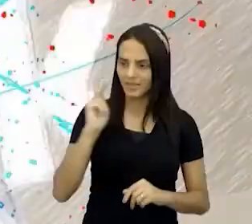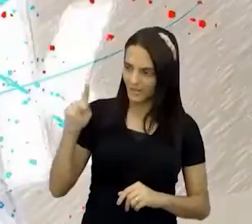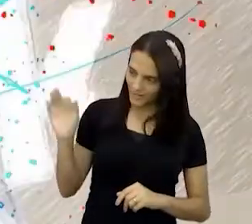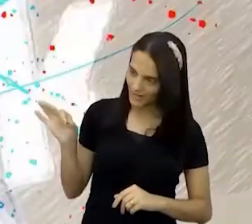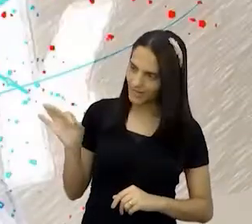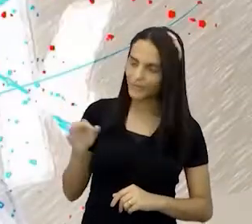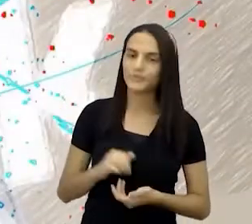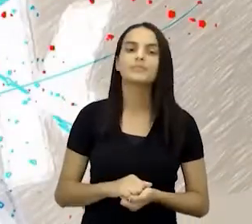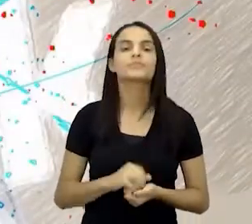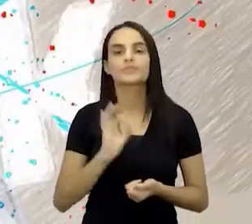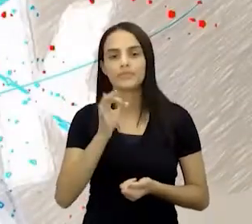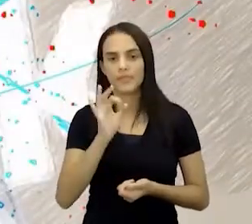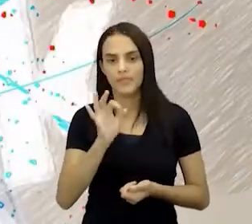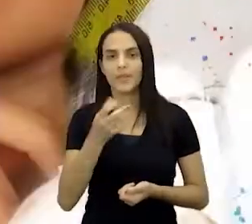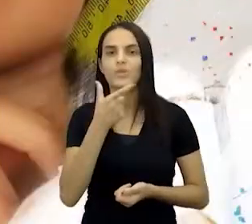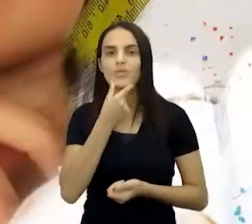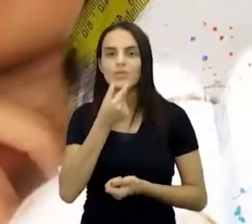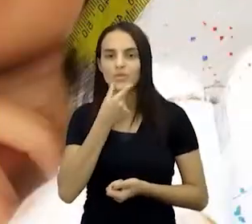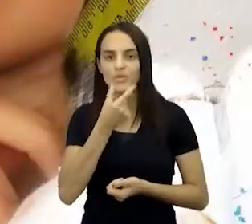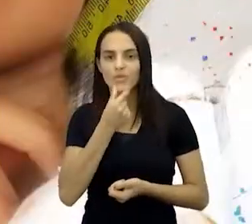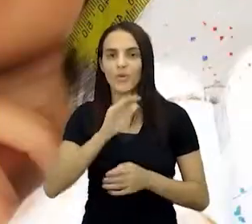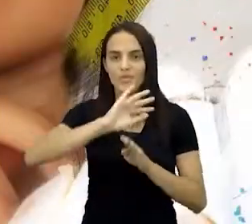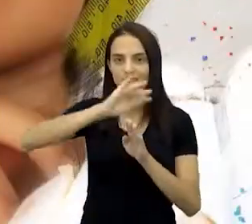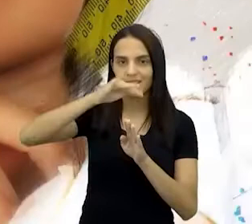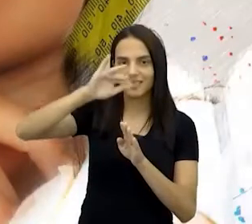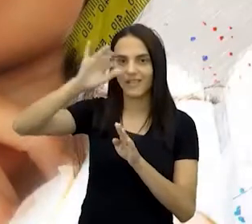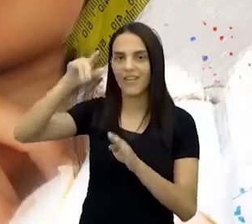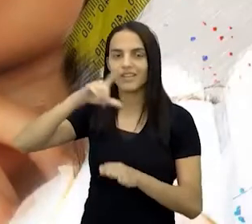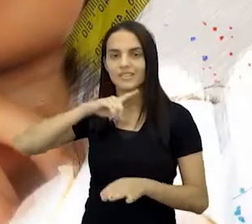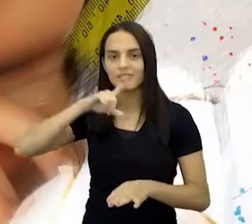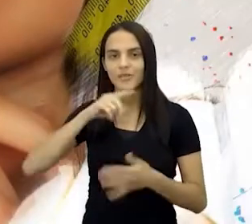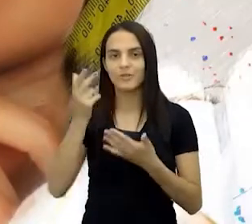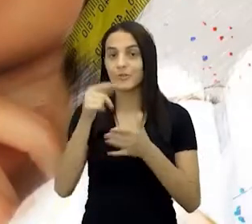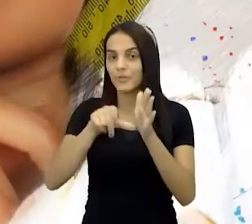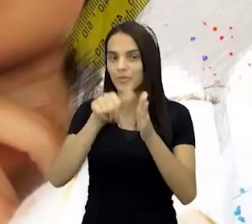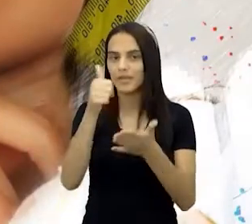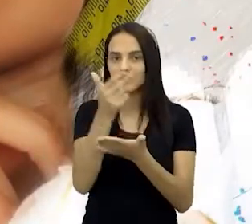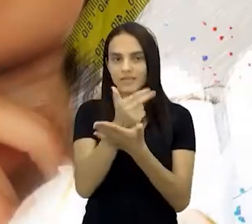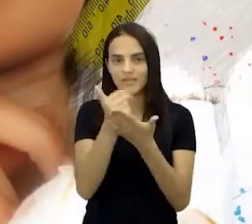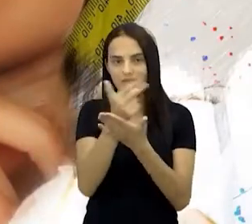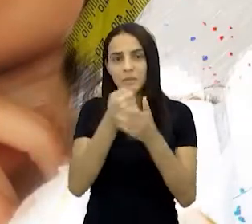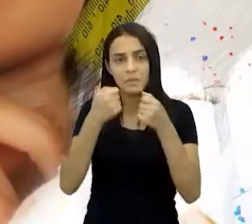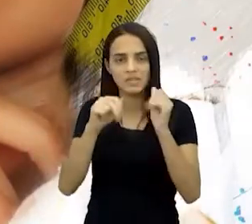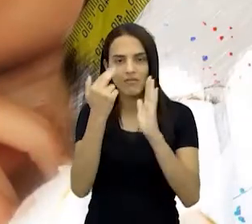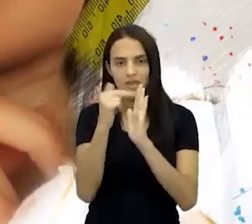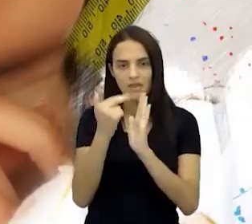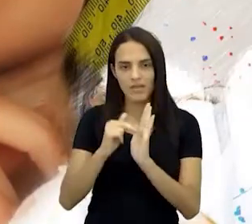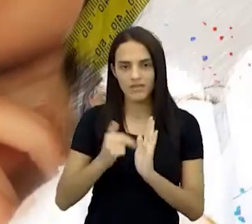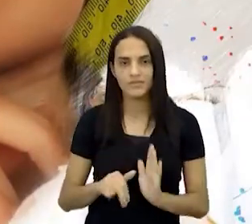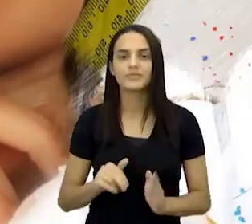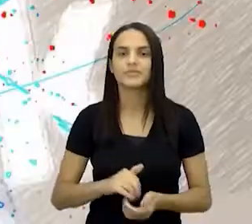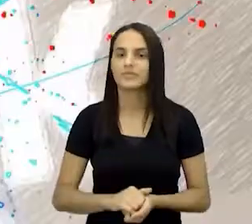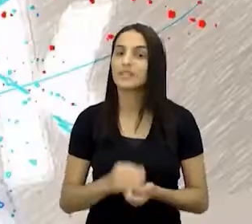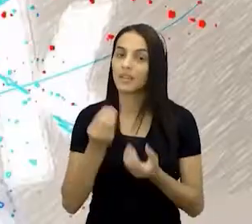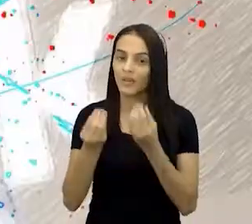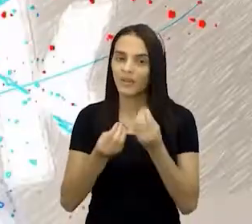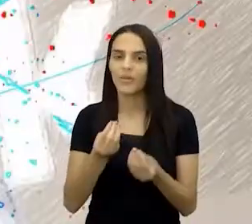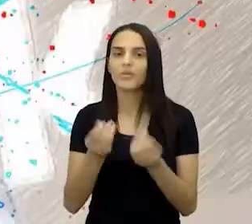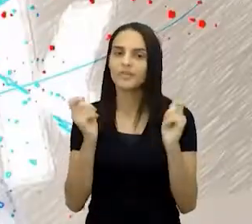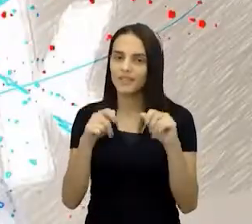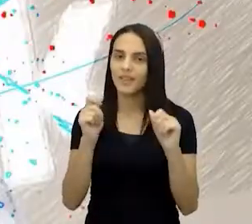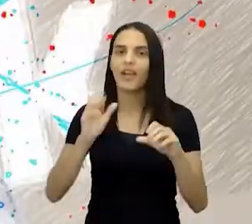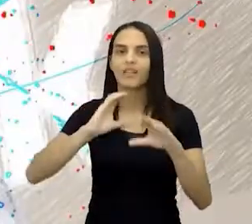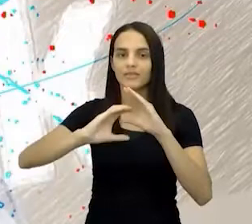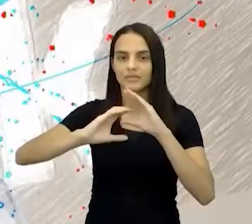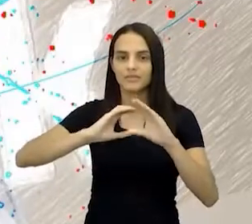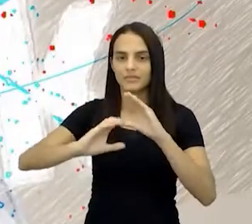Sim. Desde lá dos homens das cavernas, a gente tinha os primeiros desenhos, uma necessidade de registro, não é? Que é uma forma de comunicação, né, professor?